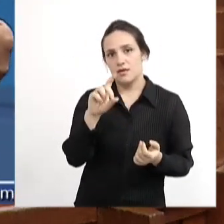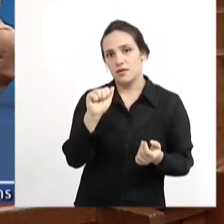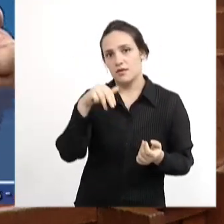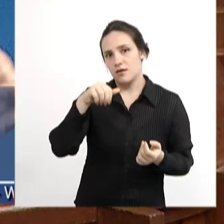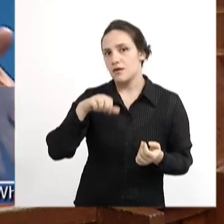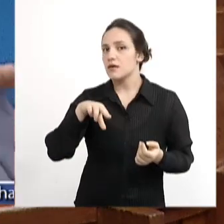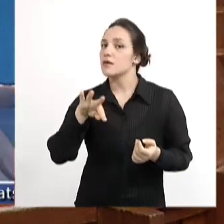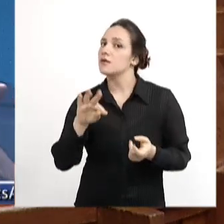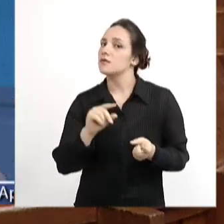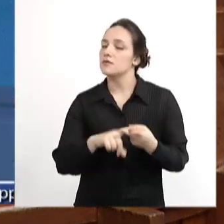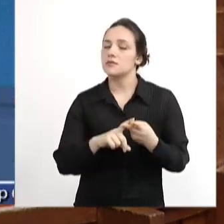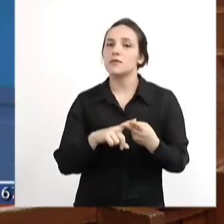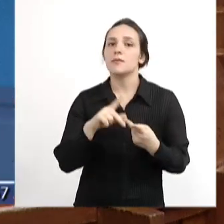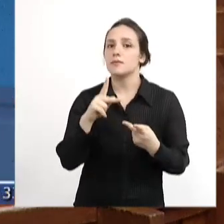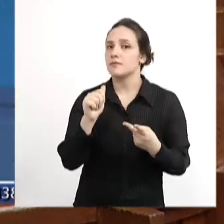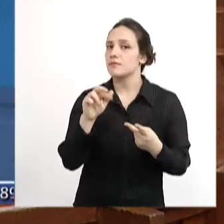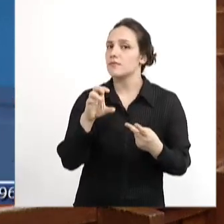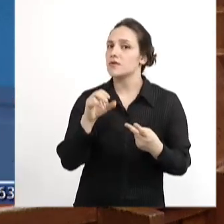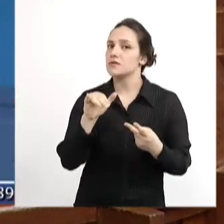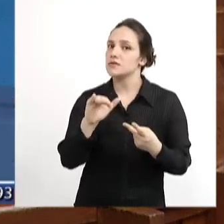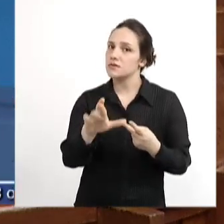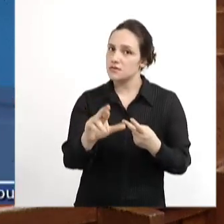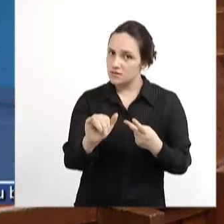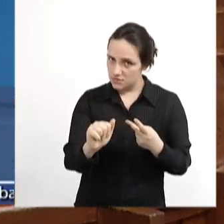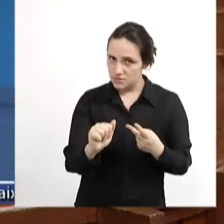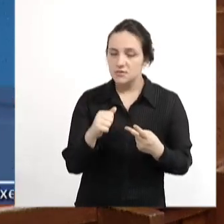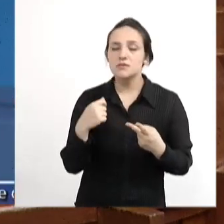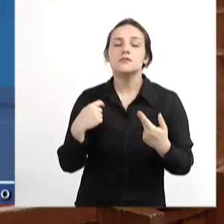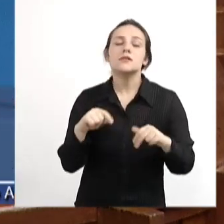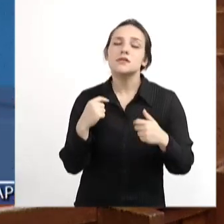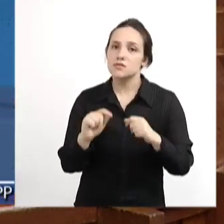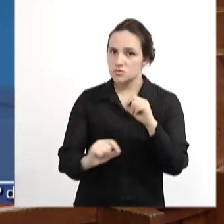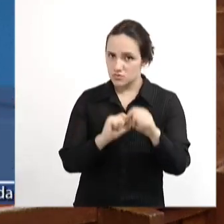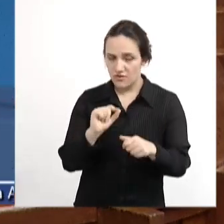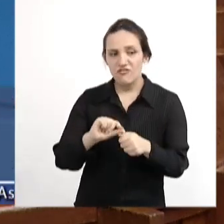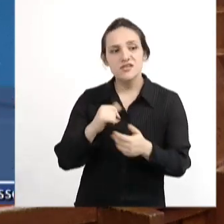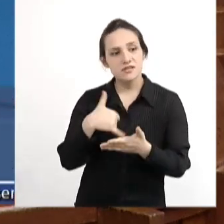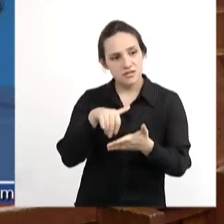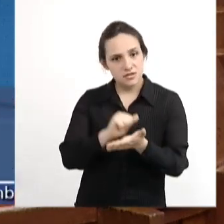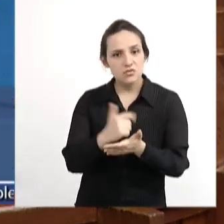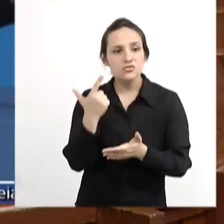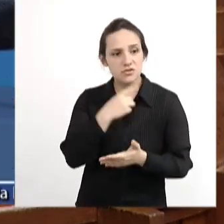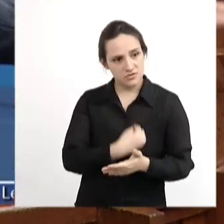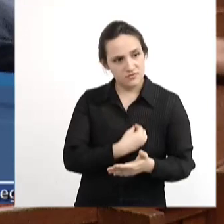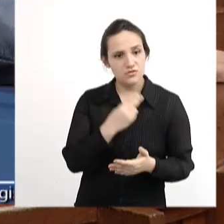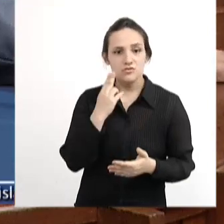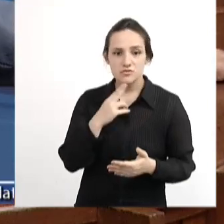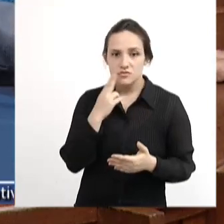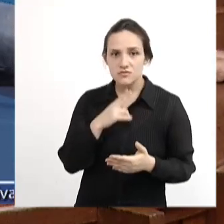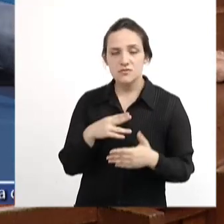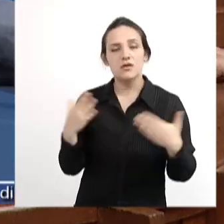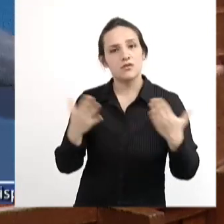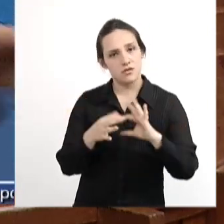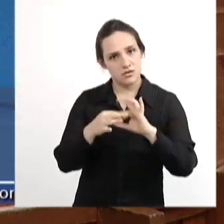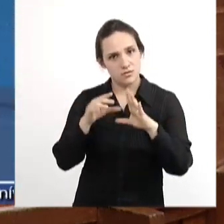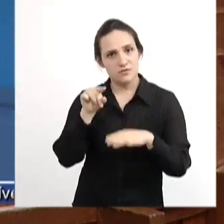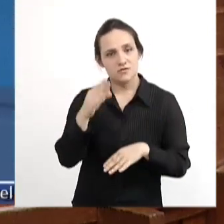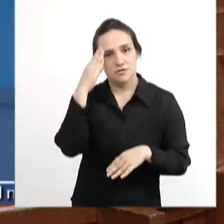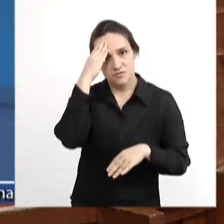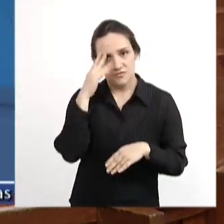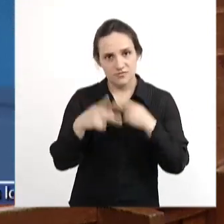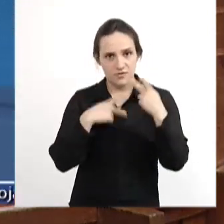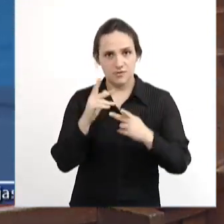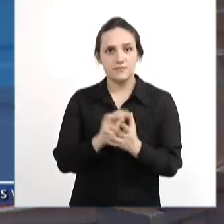contrato de compra e venda, abra a sua inscrição para que ele possa tocar a sua vida. Vou considerar a parte de Vossa Excelência. Deputado